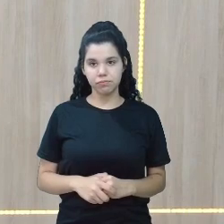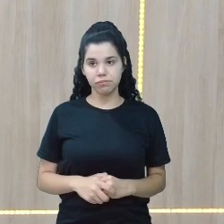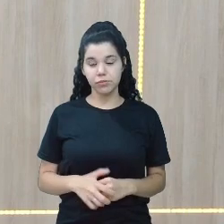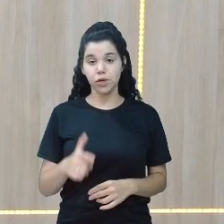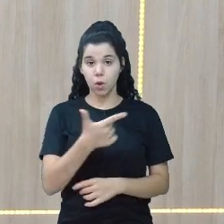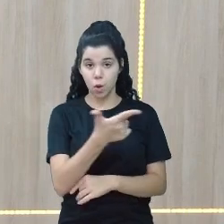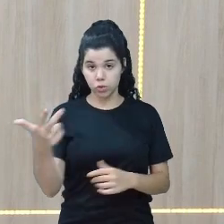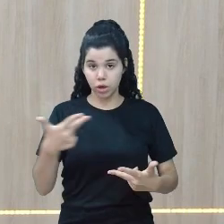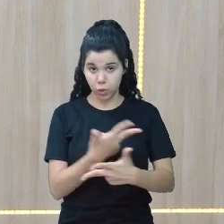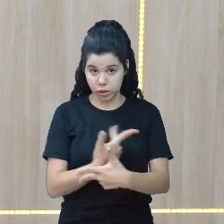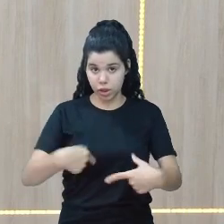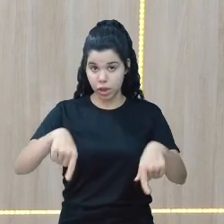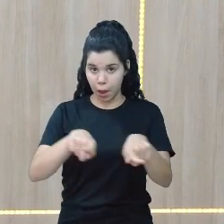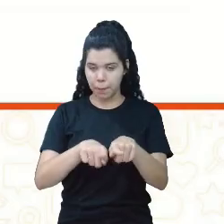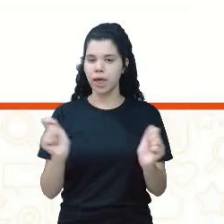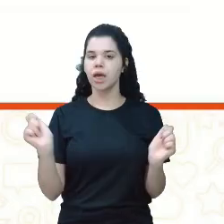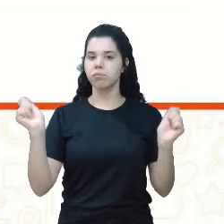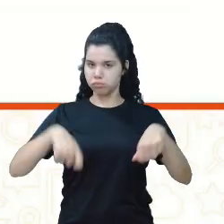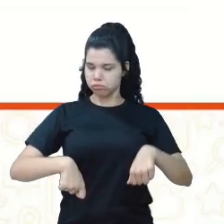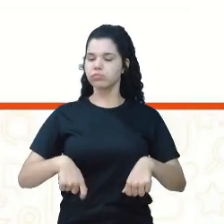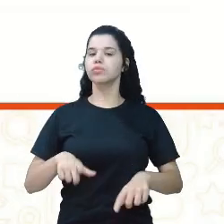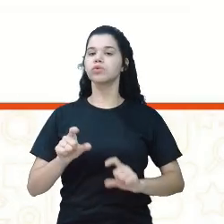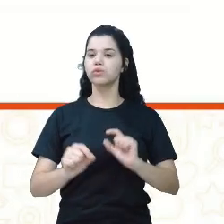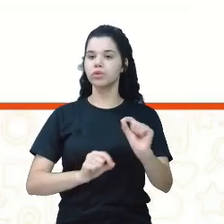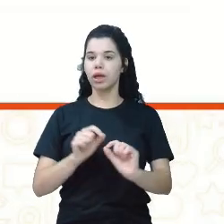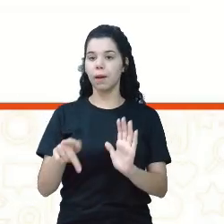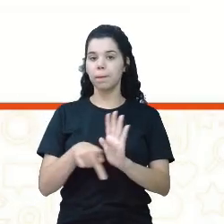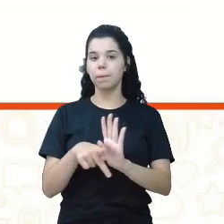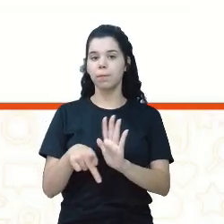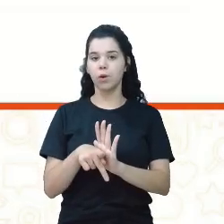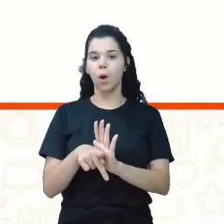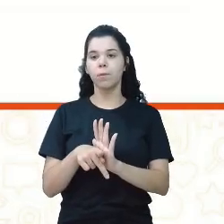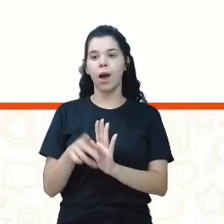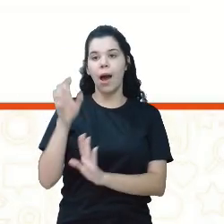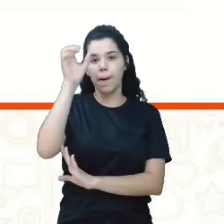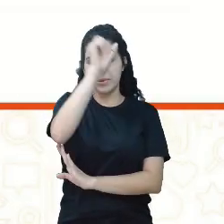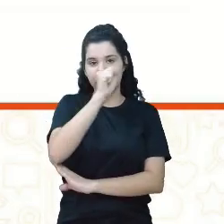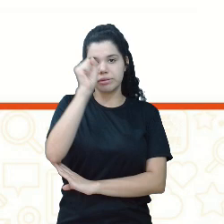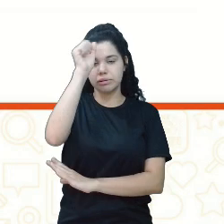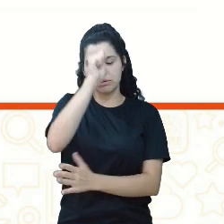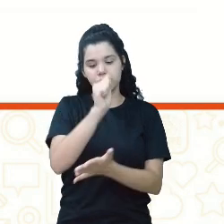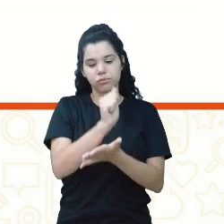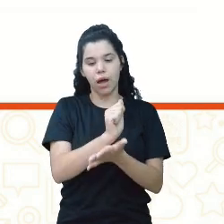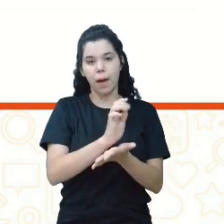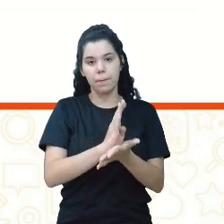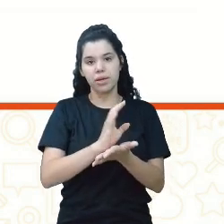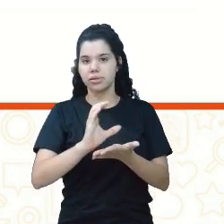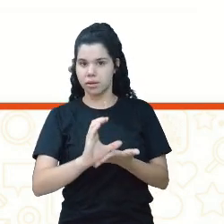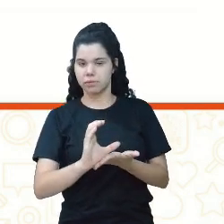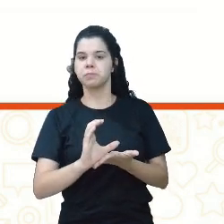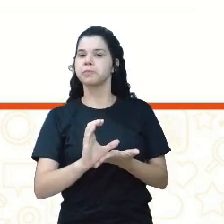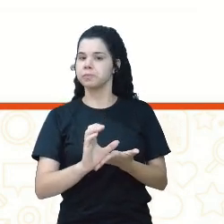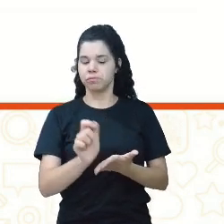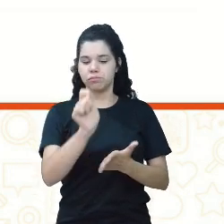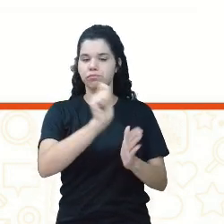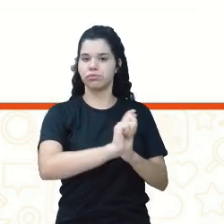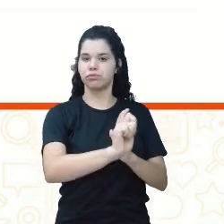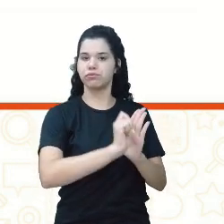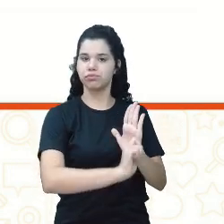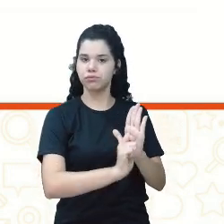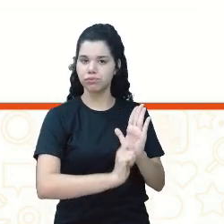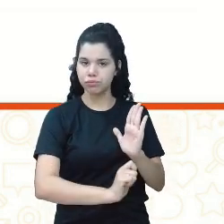Outra possibilidade, né? Quando a gente está trabalhando com a apropriação do sistema de escrita alfabética, por exemplo. A gente sabe que